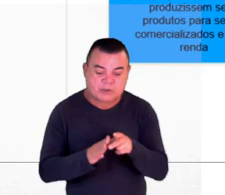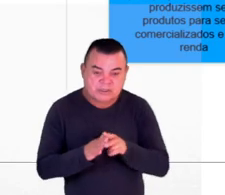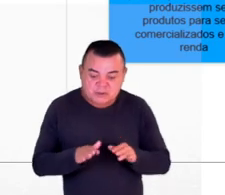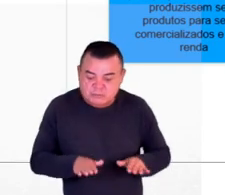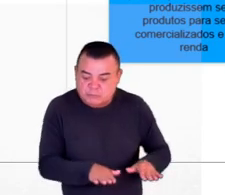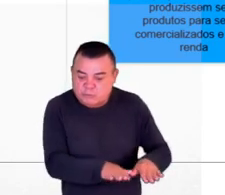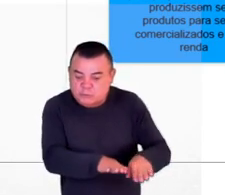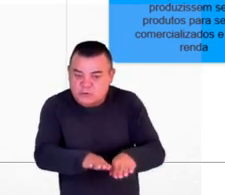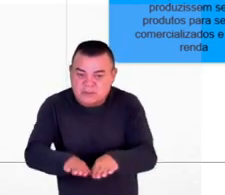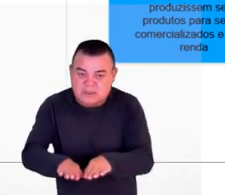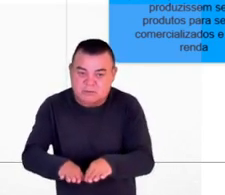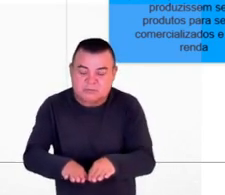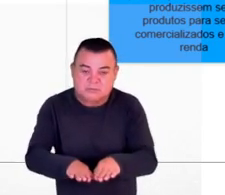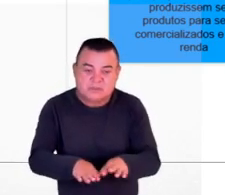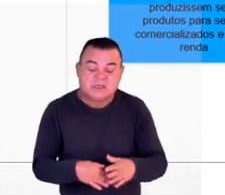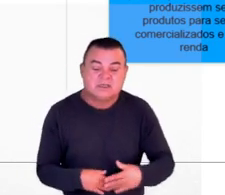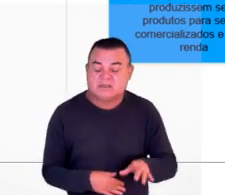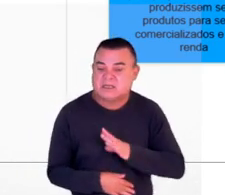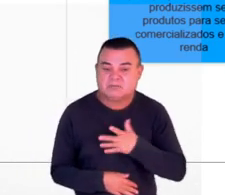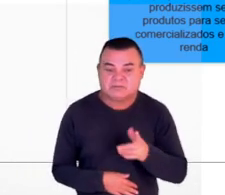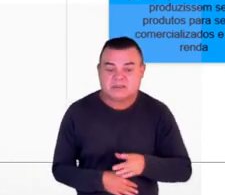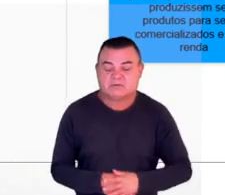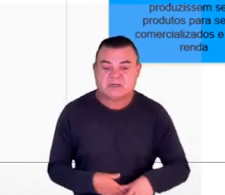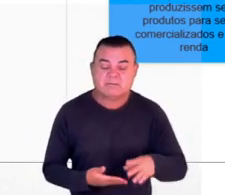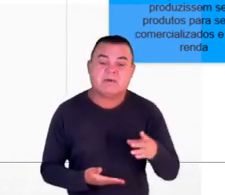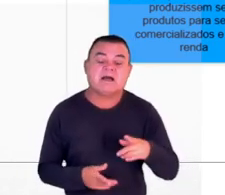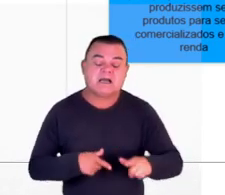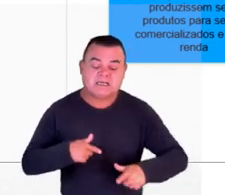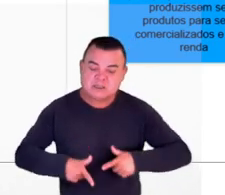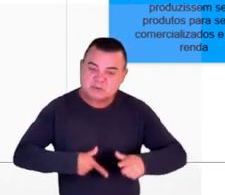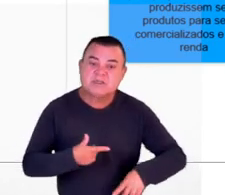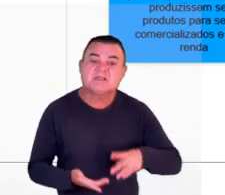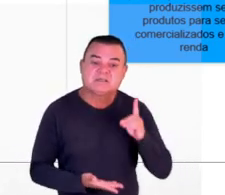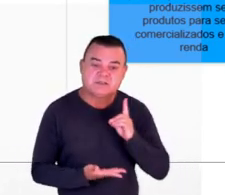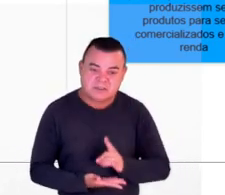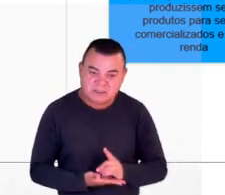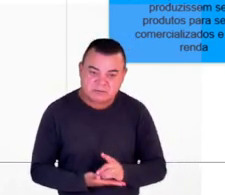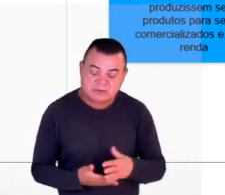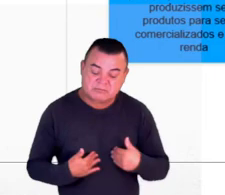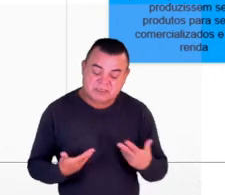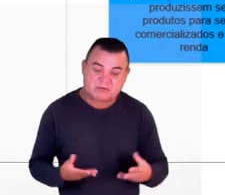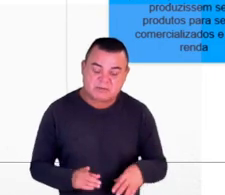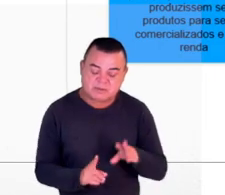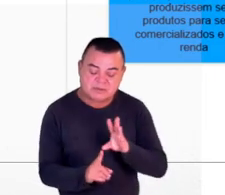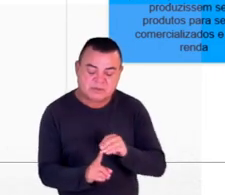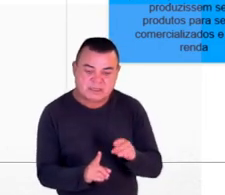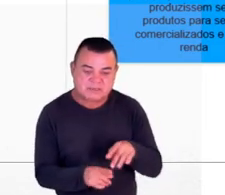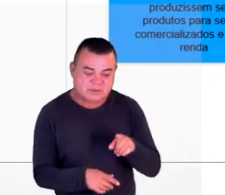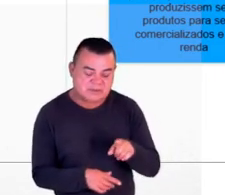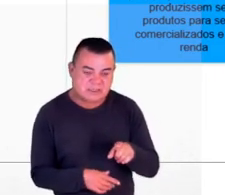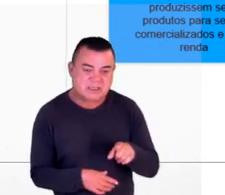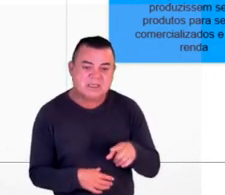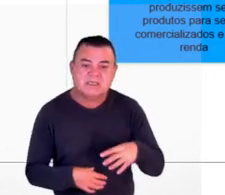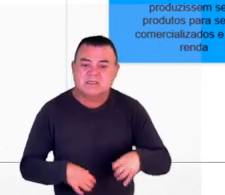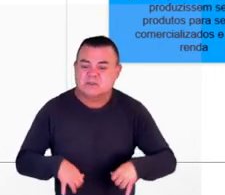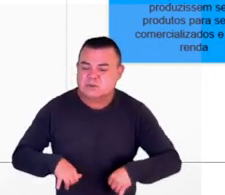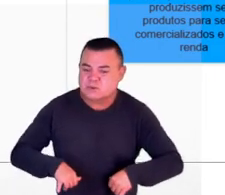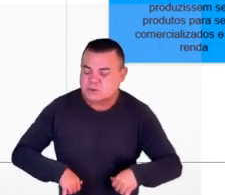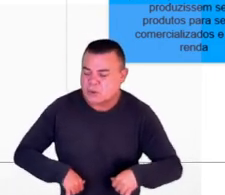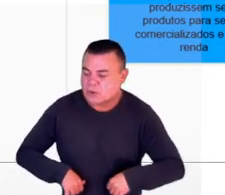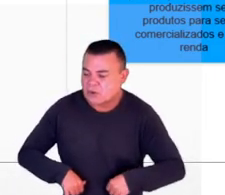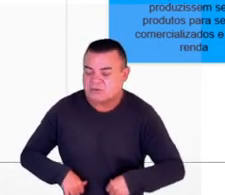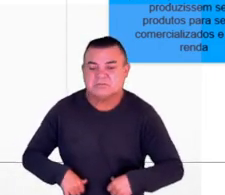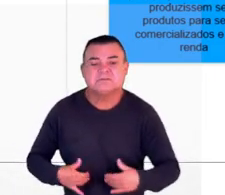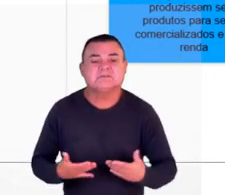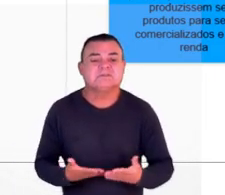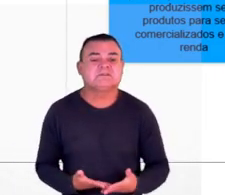tem um trabalho Digno não tem o trabalho com os seus direitos assegurados né a vulnerabilidade que você sofre eh e a possibilidade de